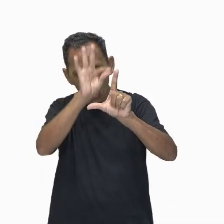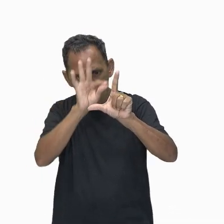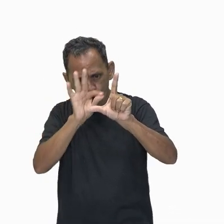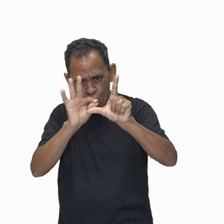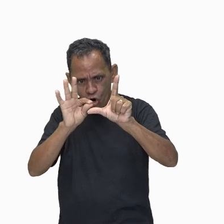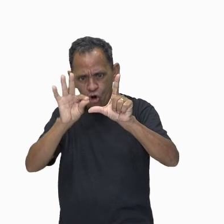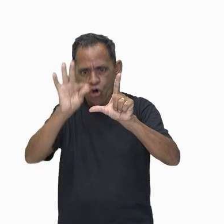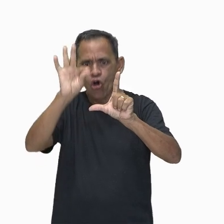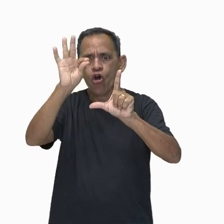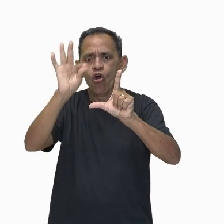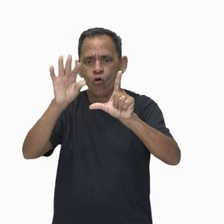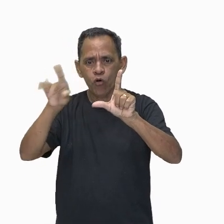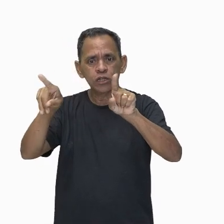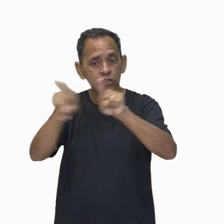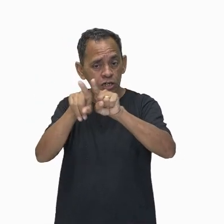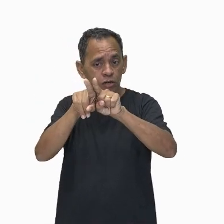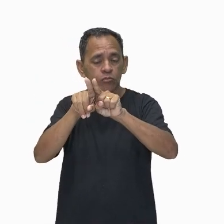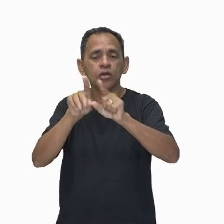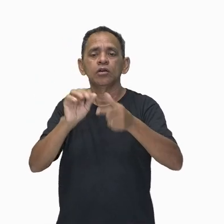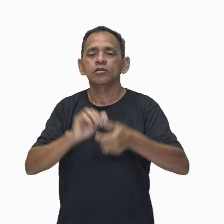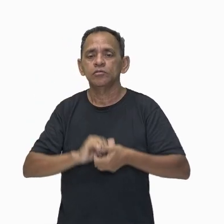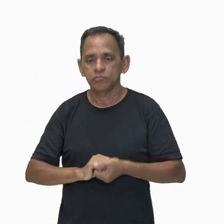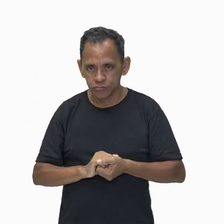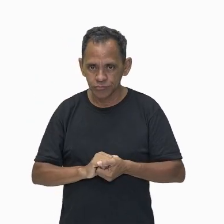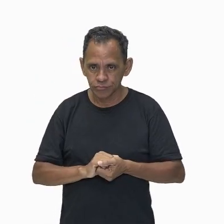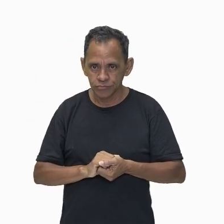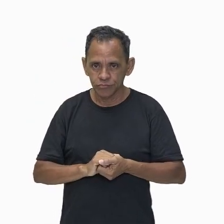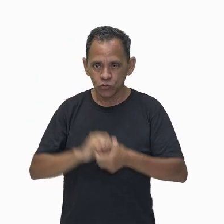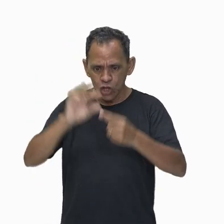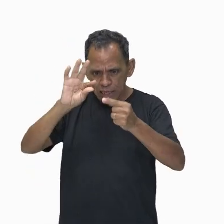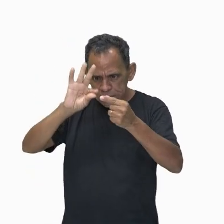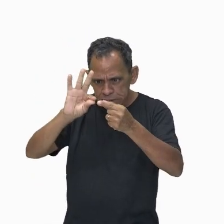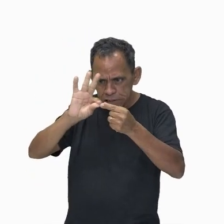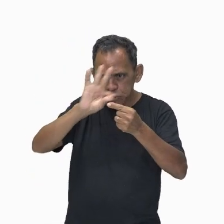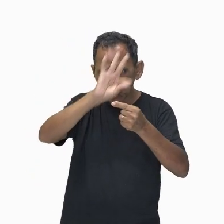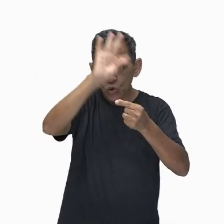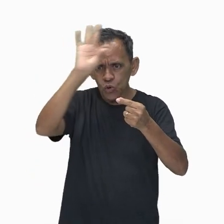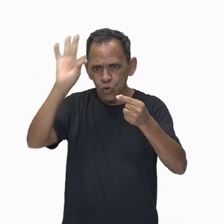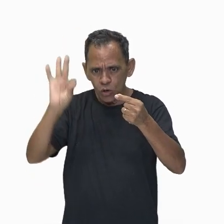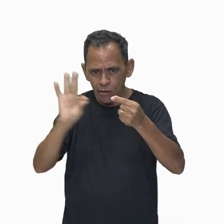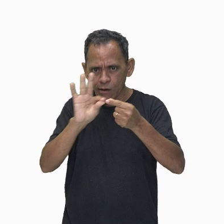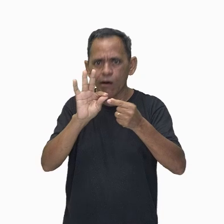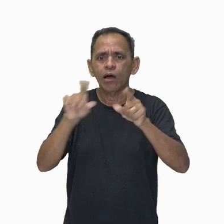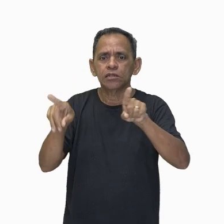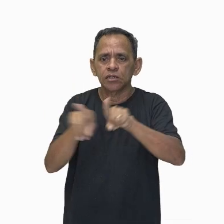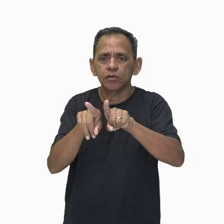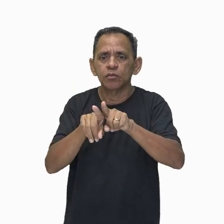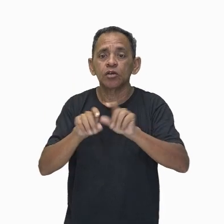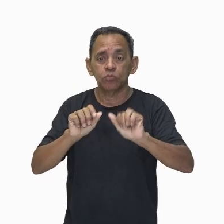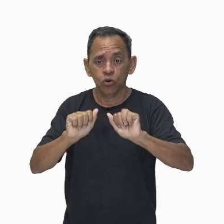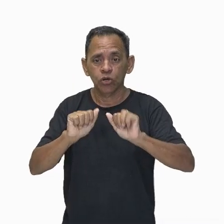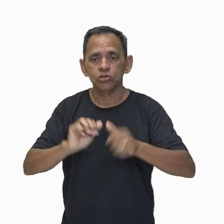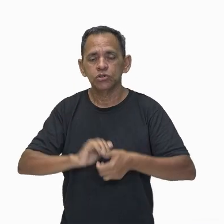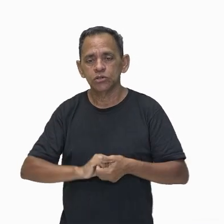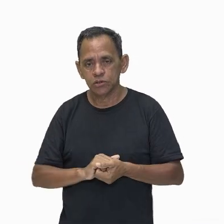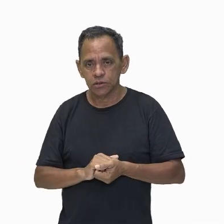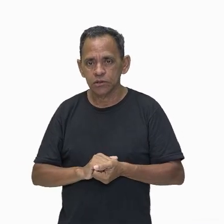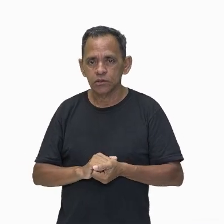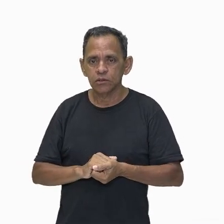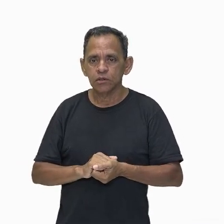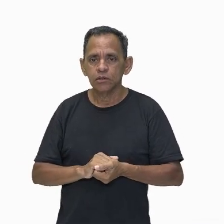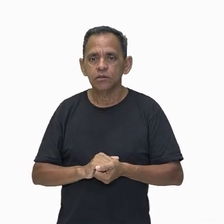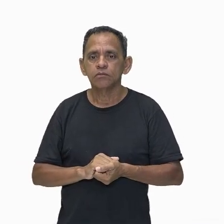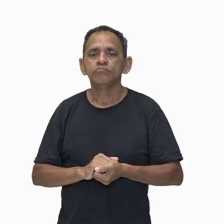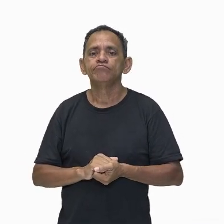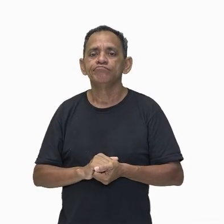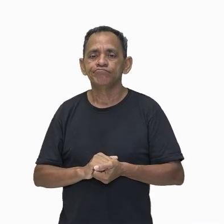ser circular, parabólica, enfim, não é um movimento reto, tá? Mas existe um